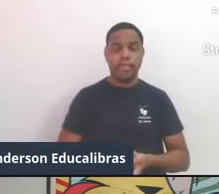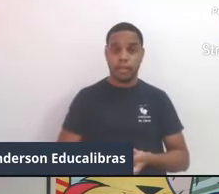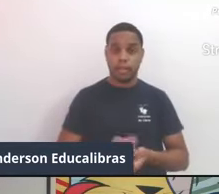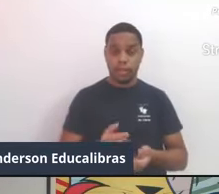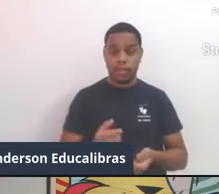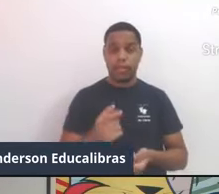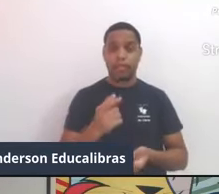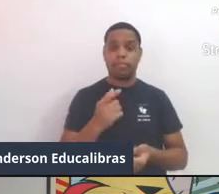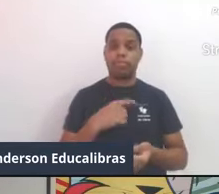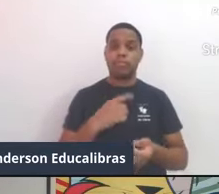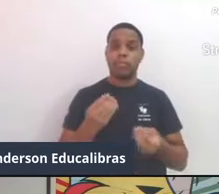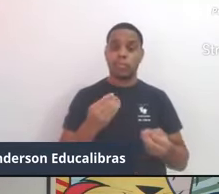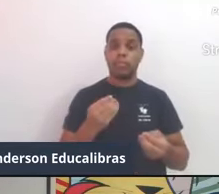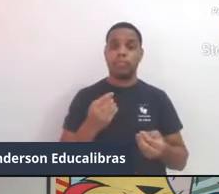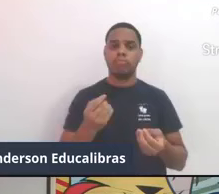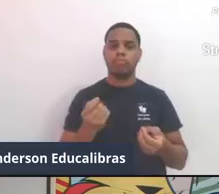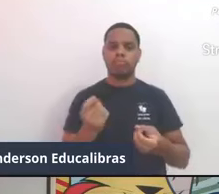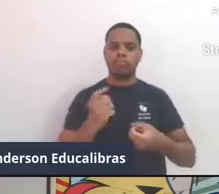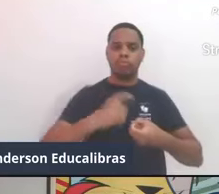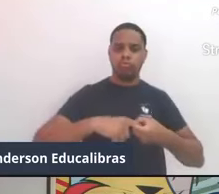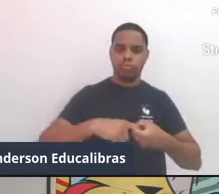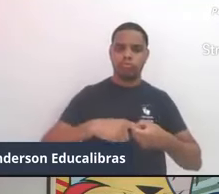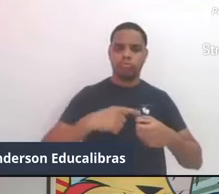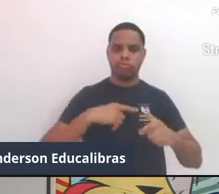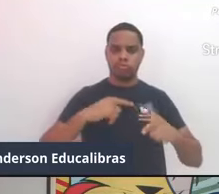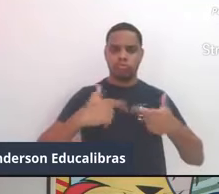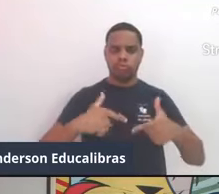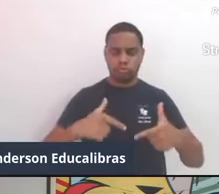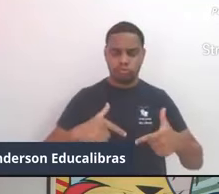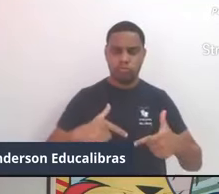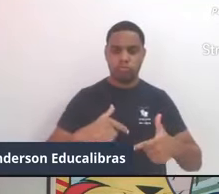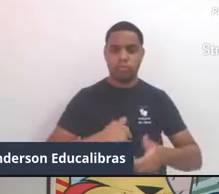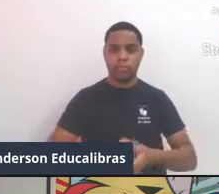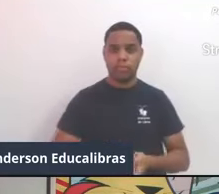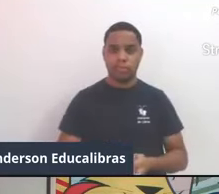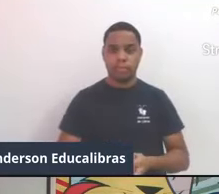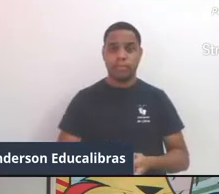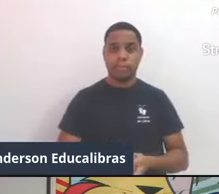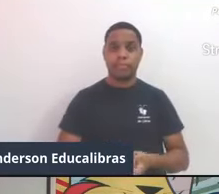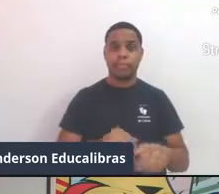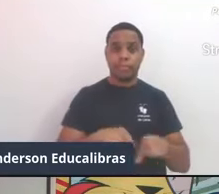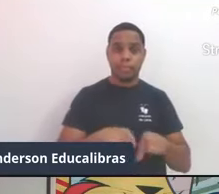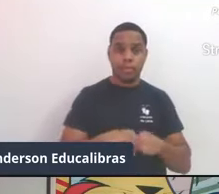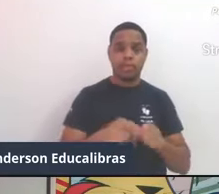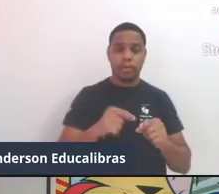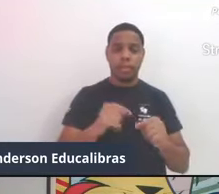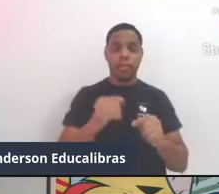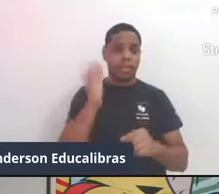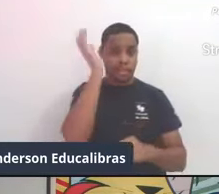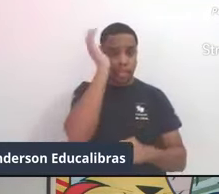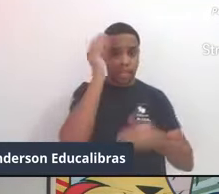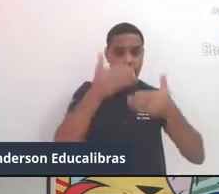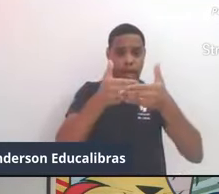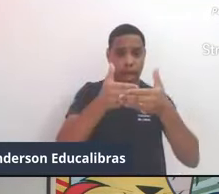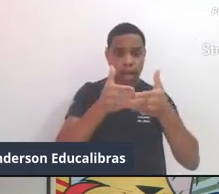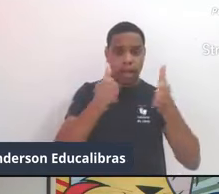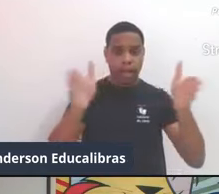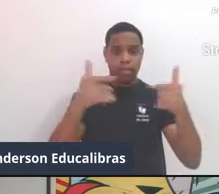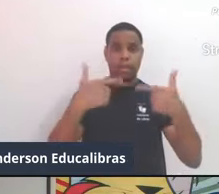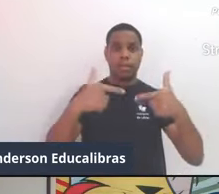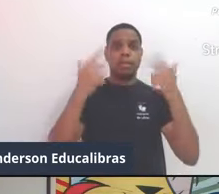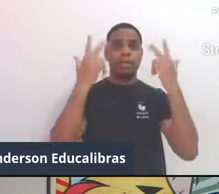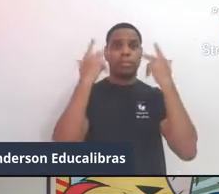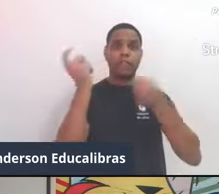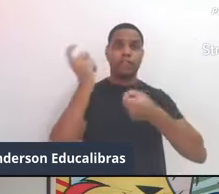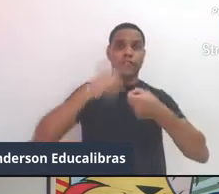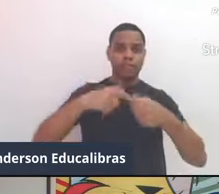e simples do que virá pela frente, abrir as unidades, voltar a funcionar tudo do jeito que estava